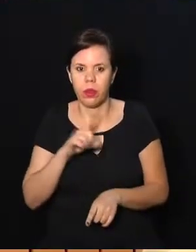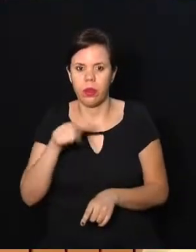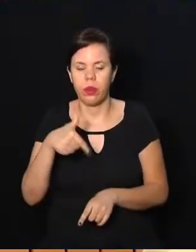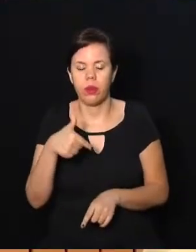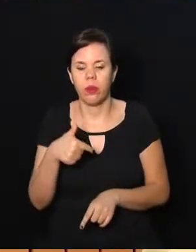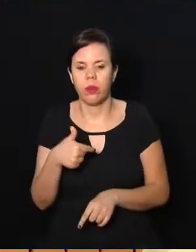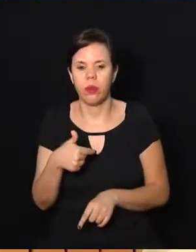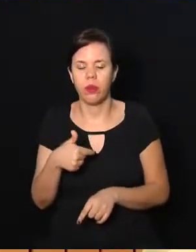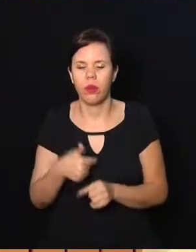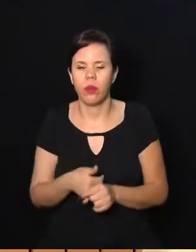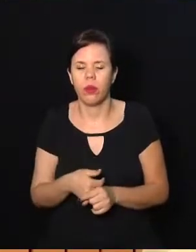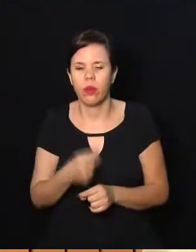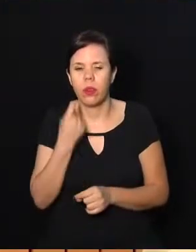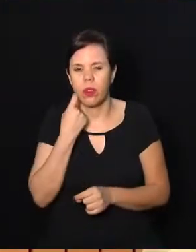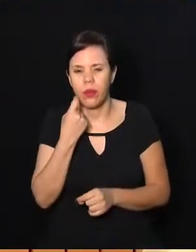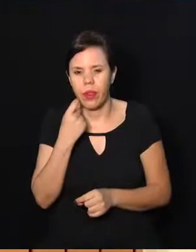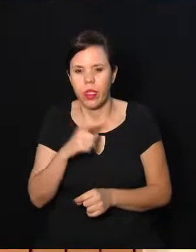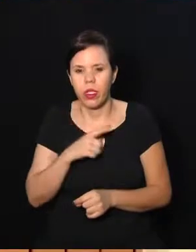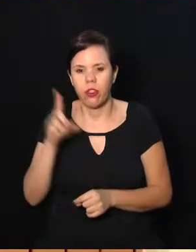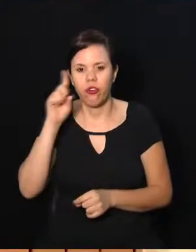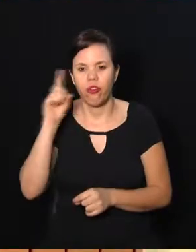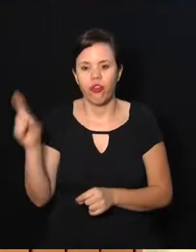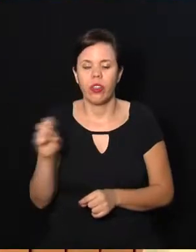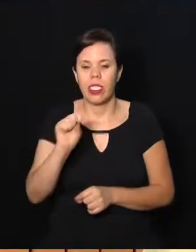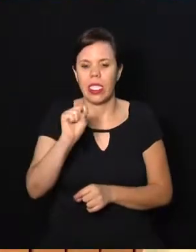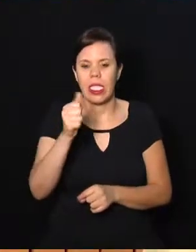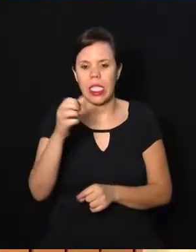o dia de São Francisco de Assis.